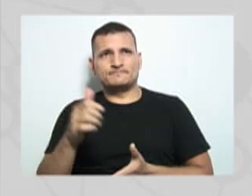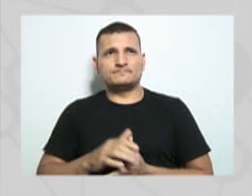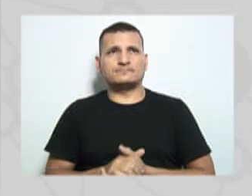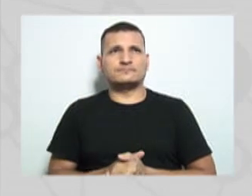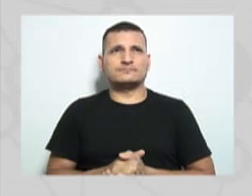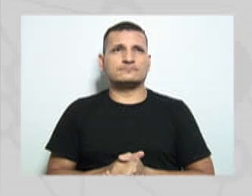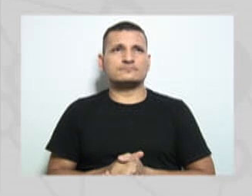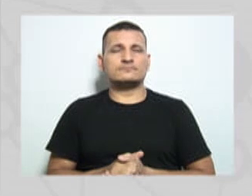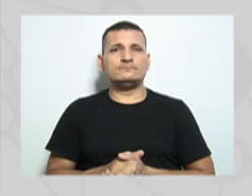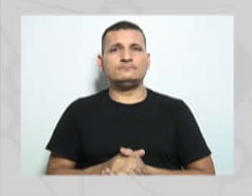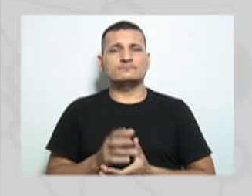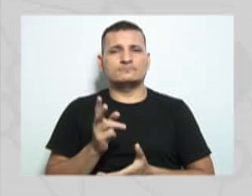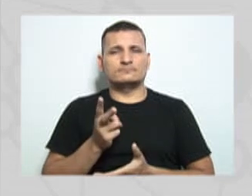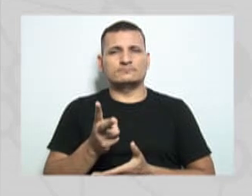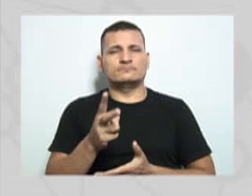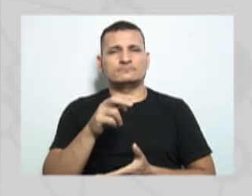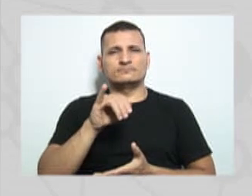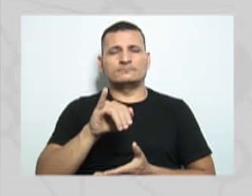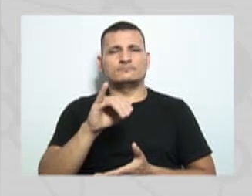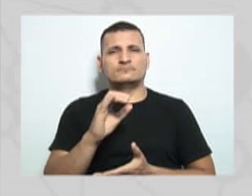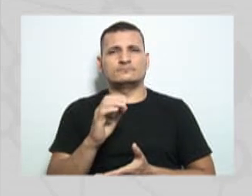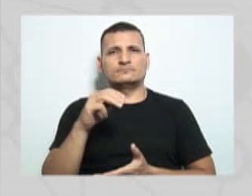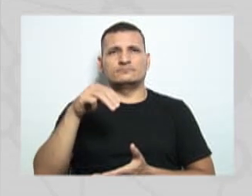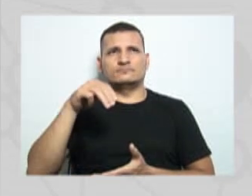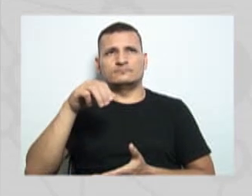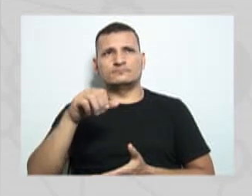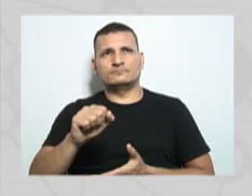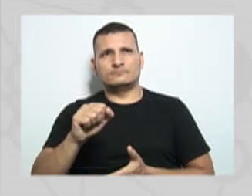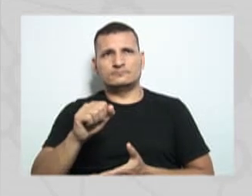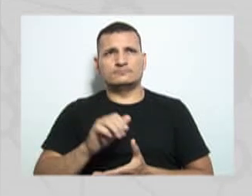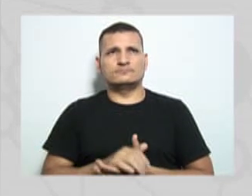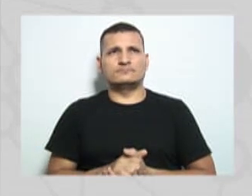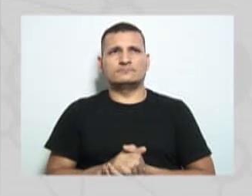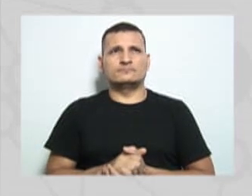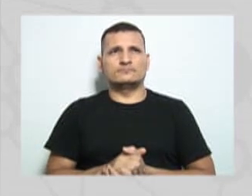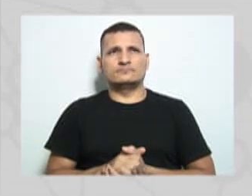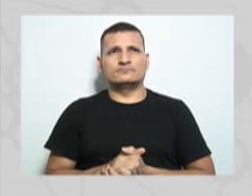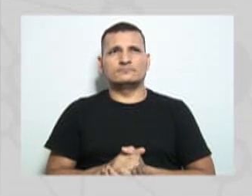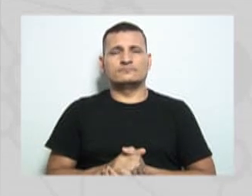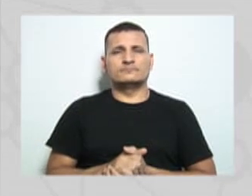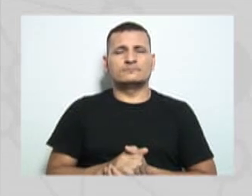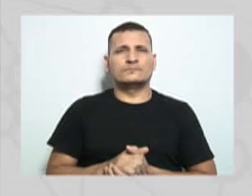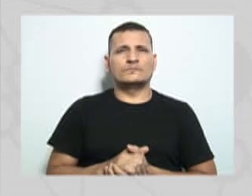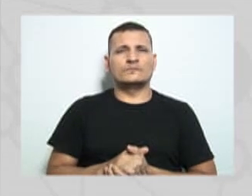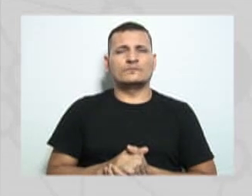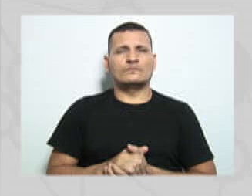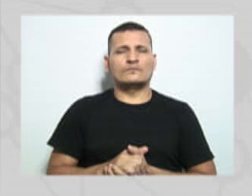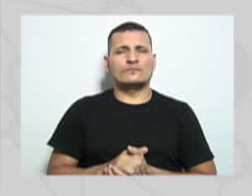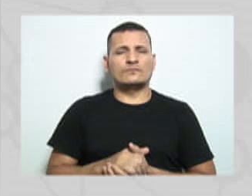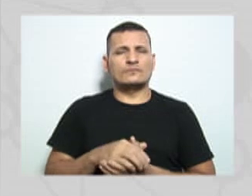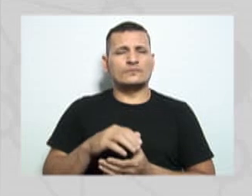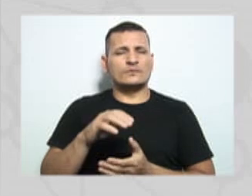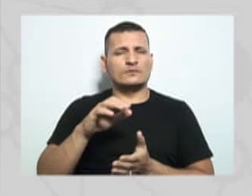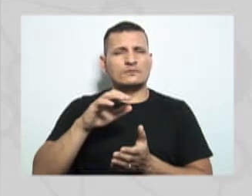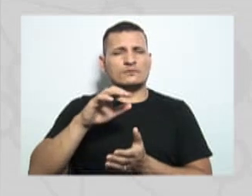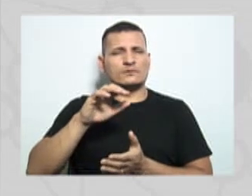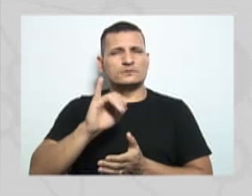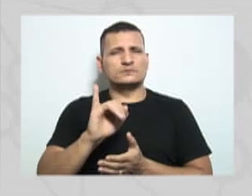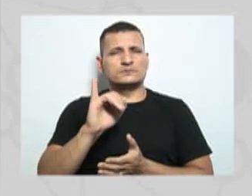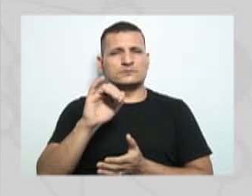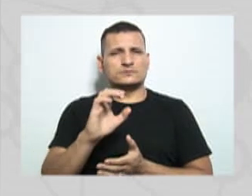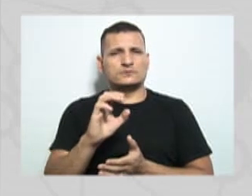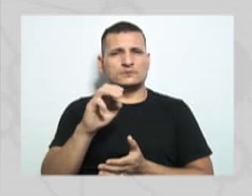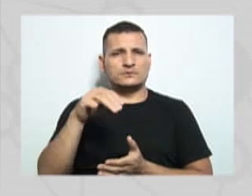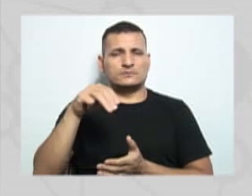Continuando com o ICMS, o item 39 da tabela 2 do anexo 1, que isenta do ICMS as